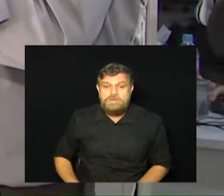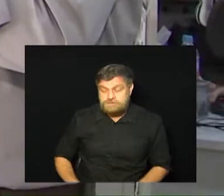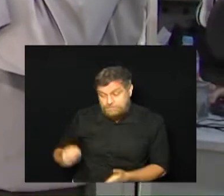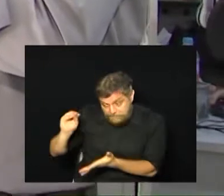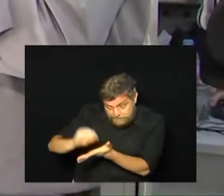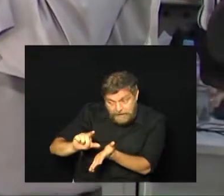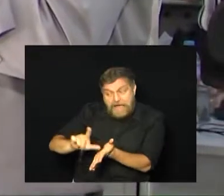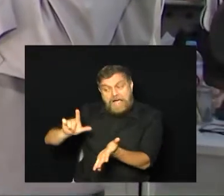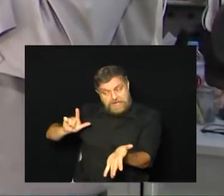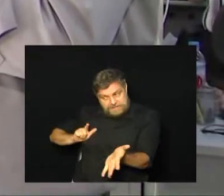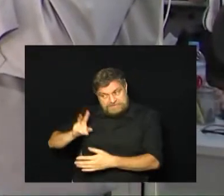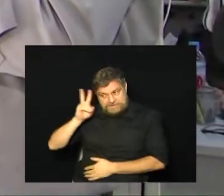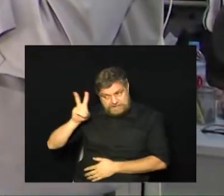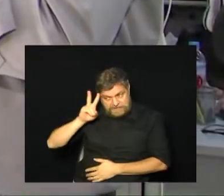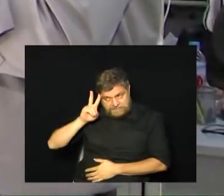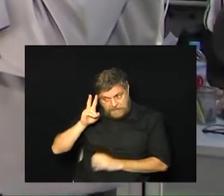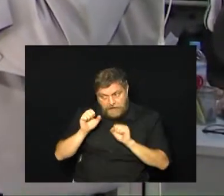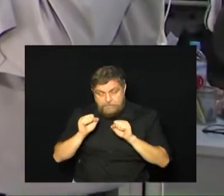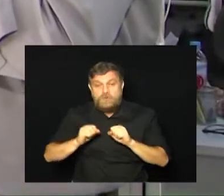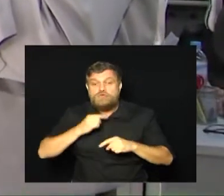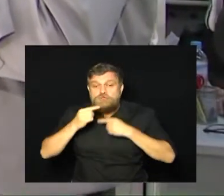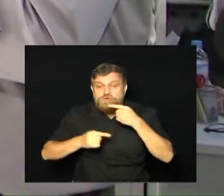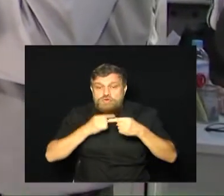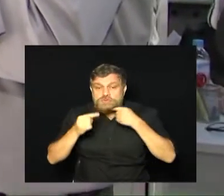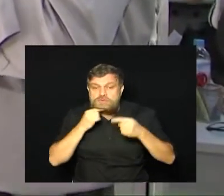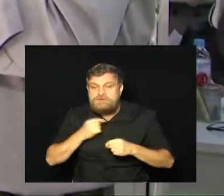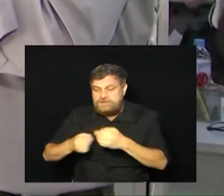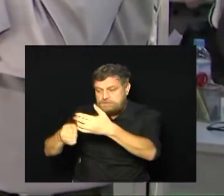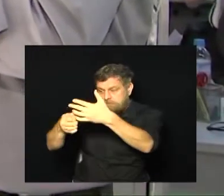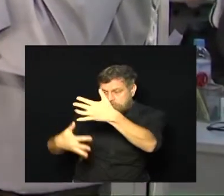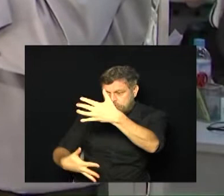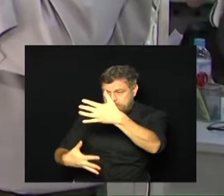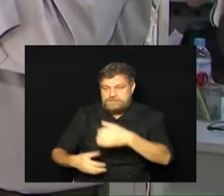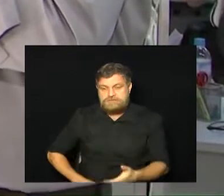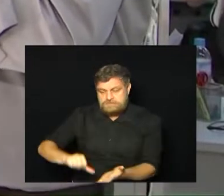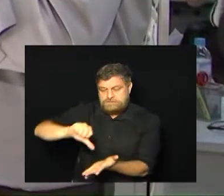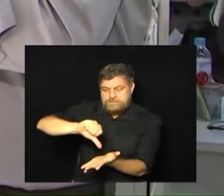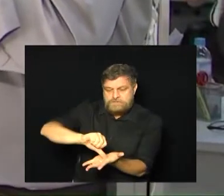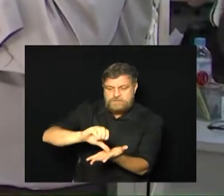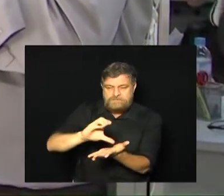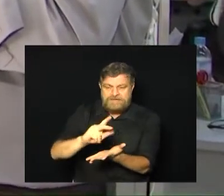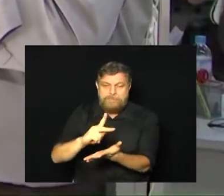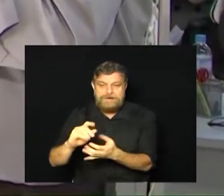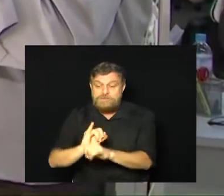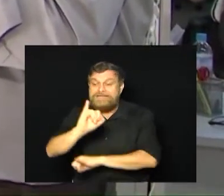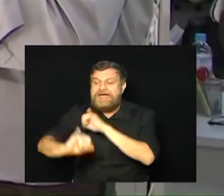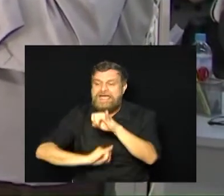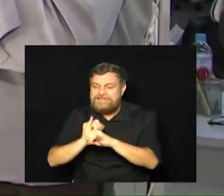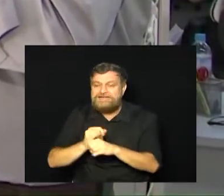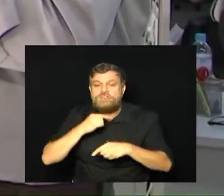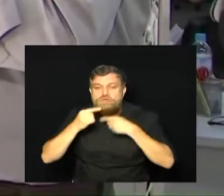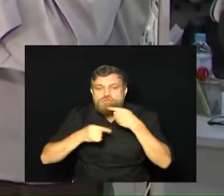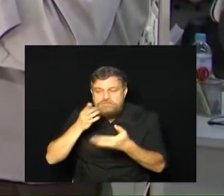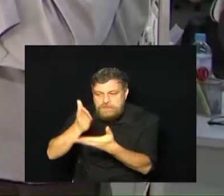primeiro precisa agendar. Precisa agendar. E ela pode tirar as dúvidas através do chat do CEPAT. Então tá bom, secretário. Feliz ano novo pro senhor.